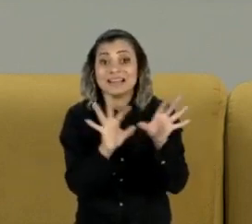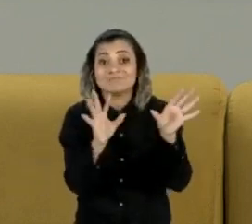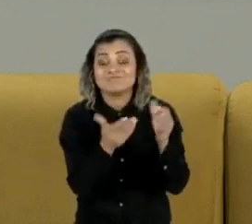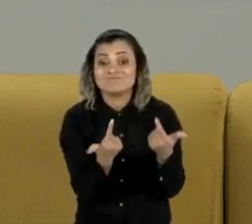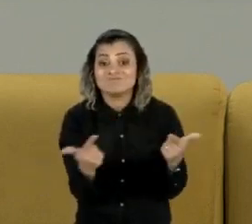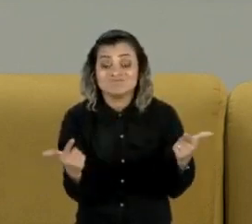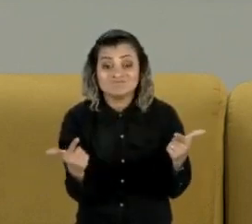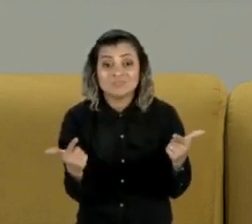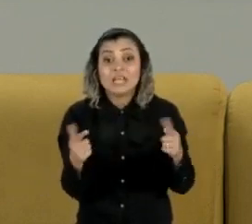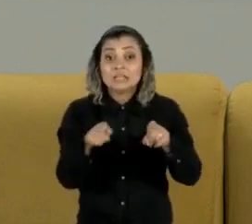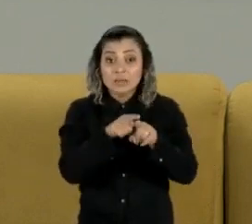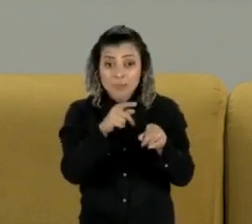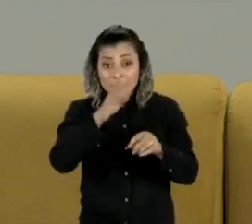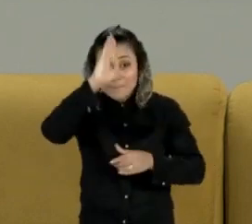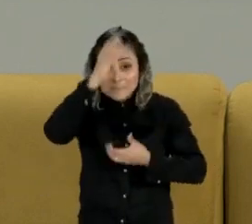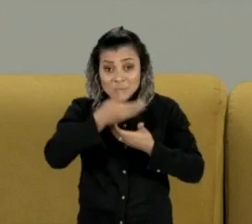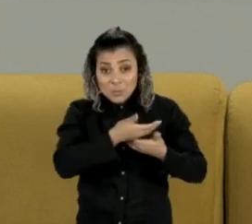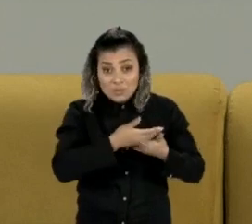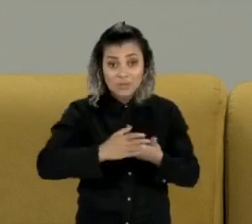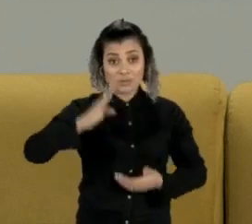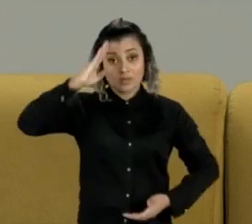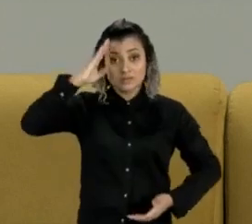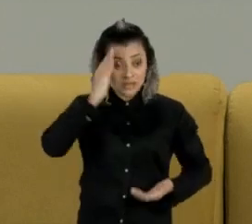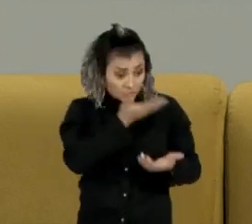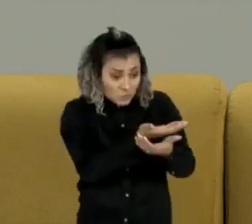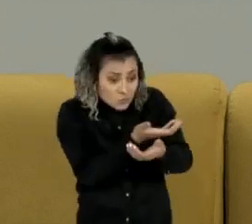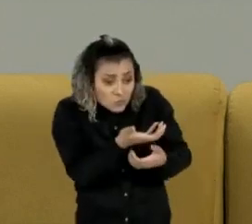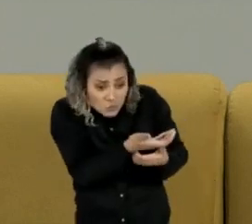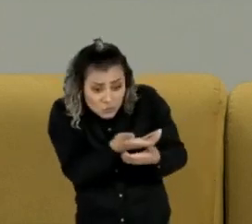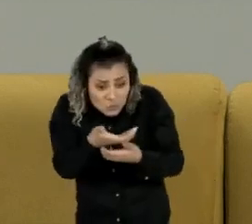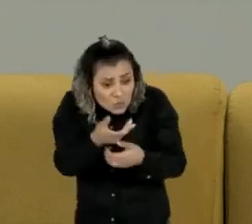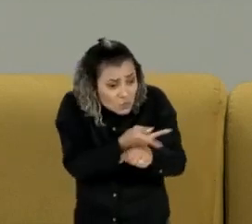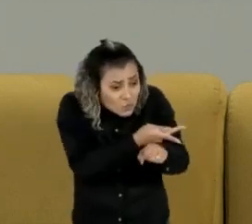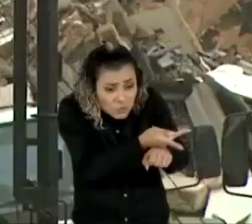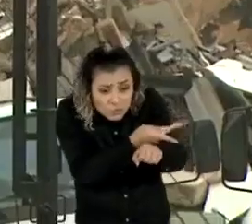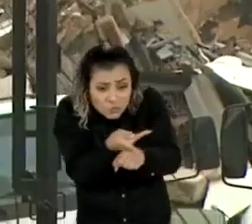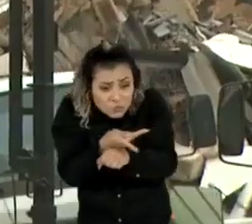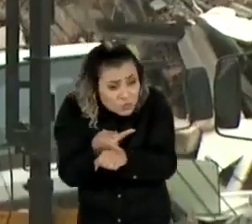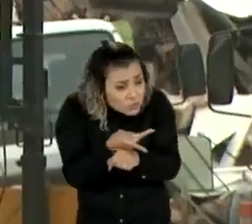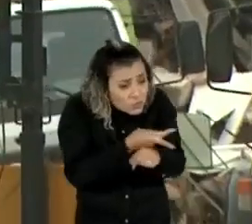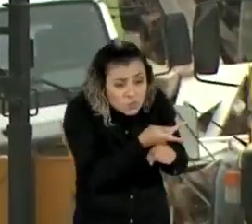escombros ganharam reforço do Exército e são feitas manualmente também pelos bombeiros.